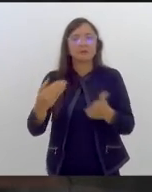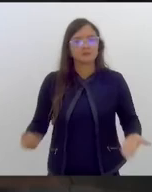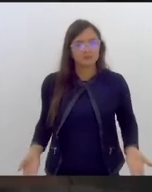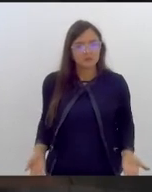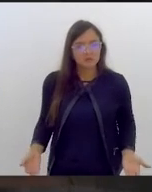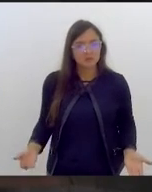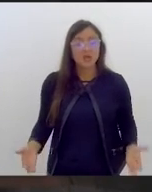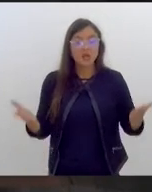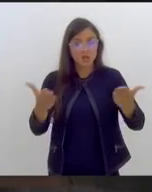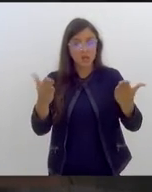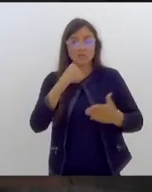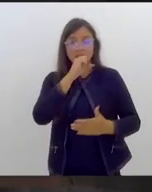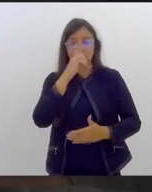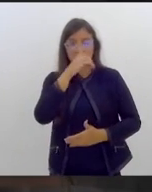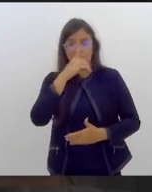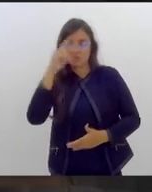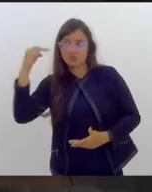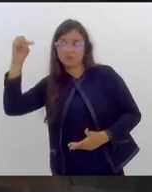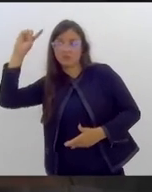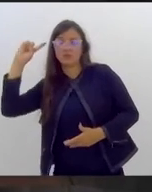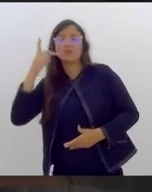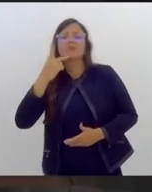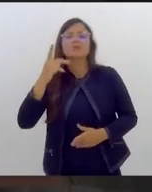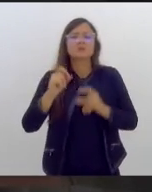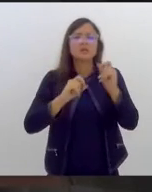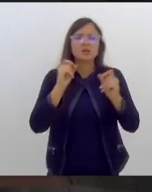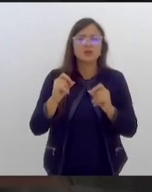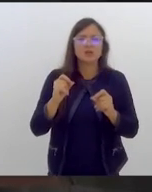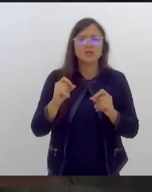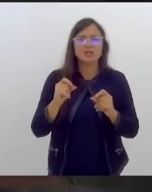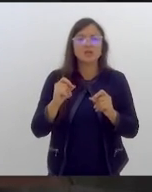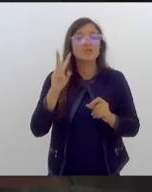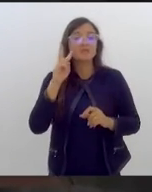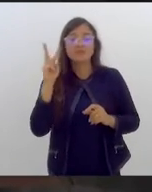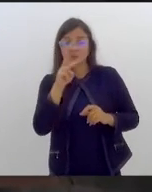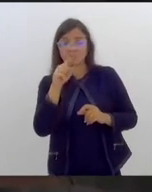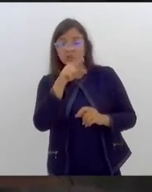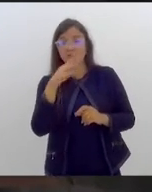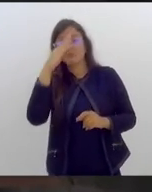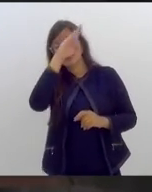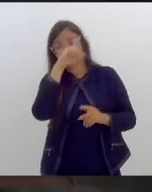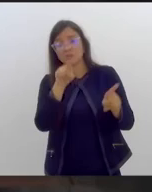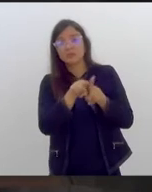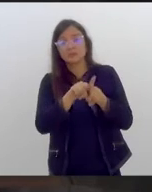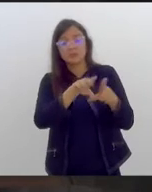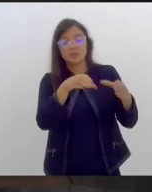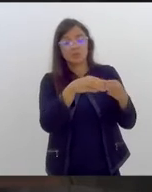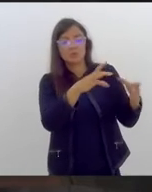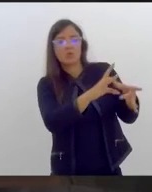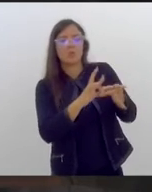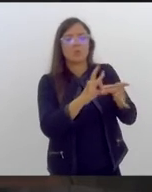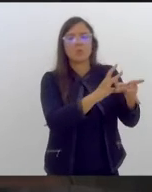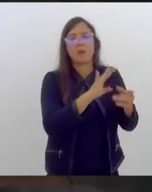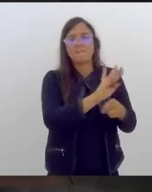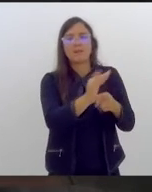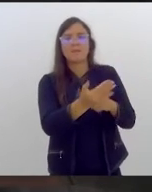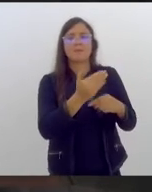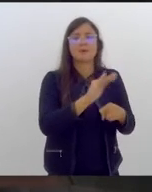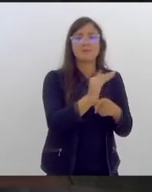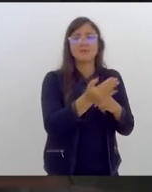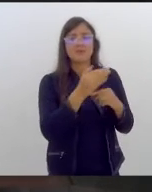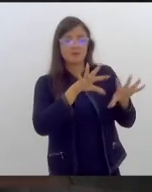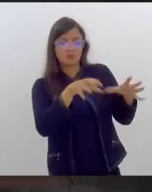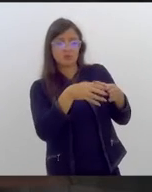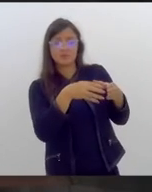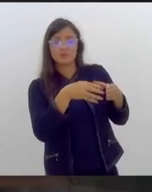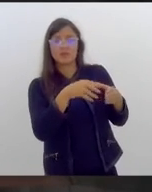como bolsonaro e seus é camaradas companheiros parceiros Aliados com religionários enfim